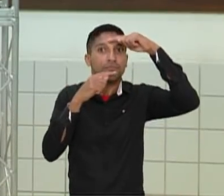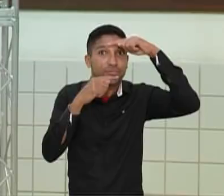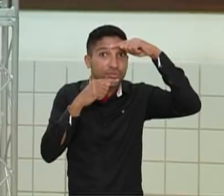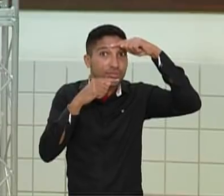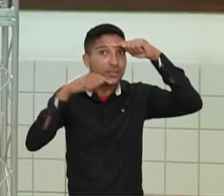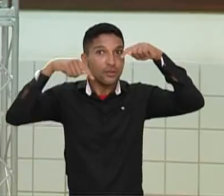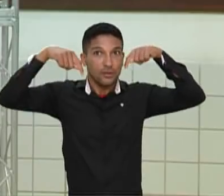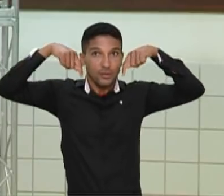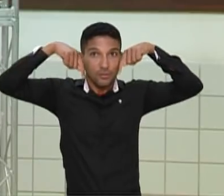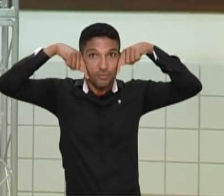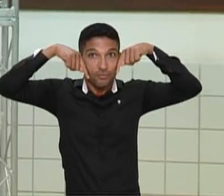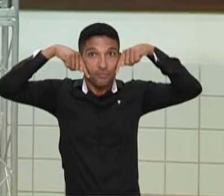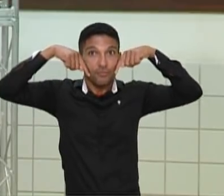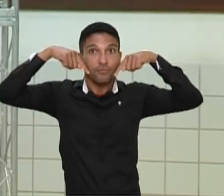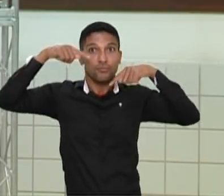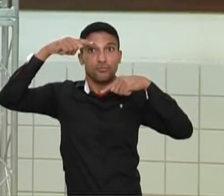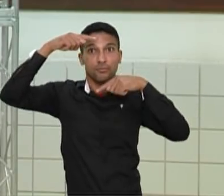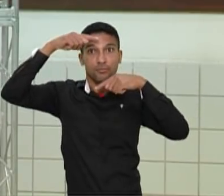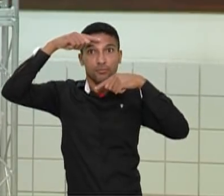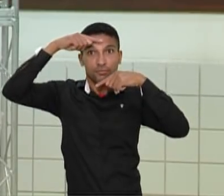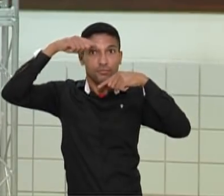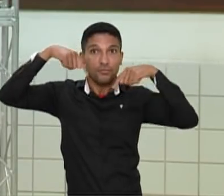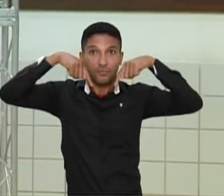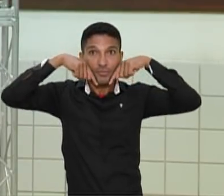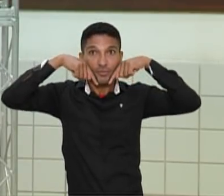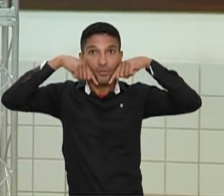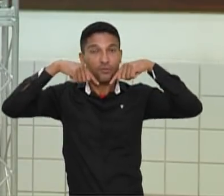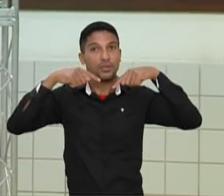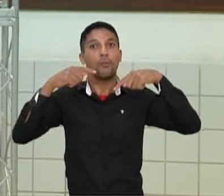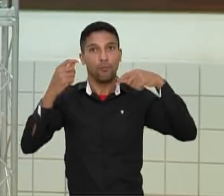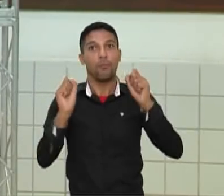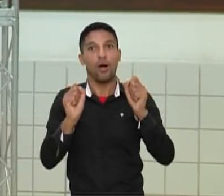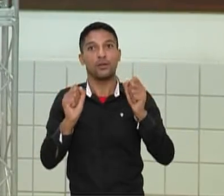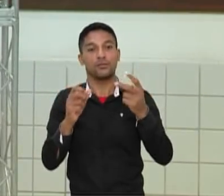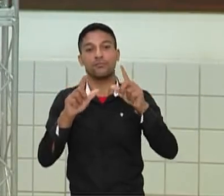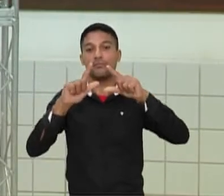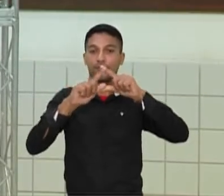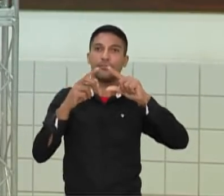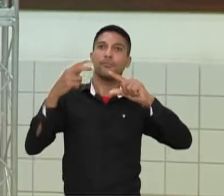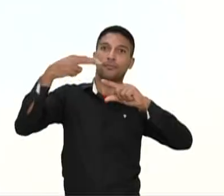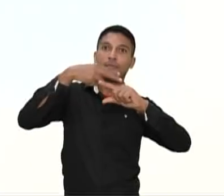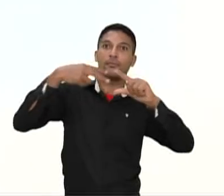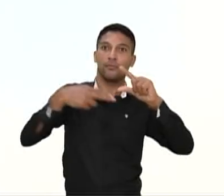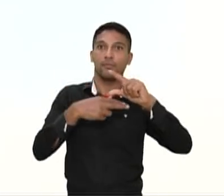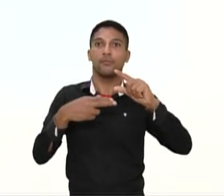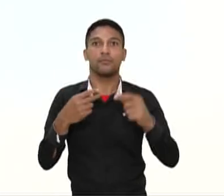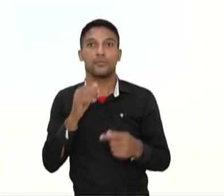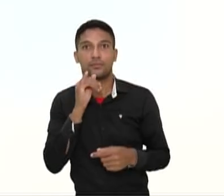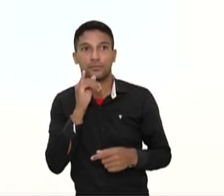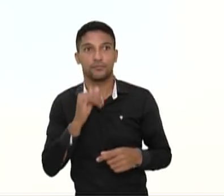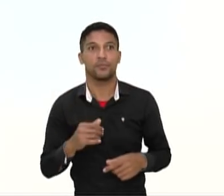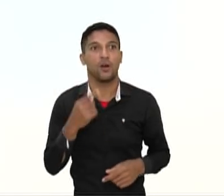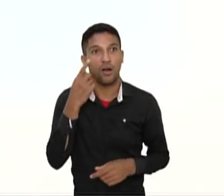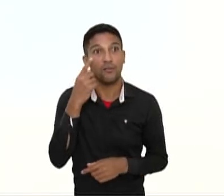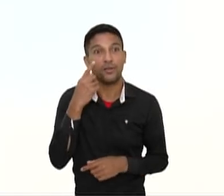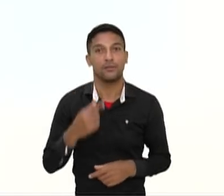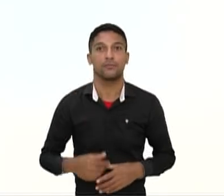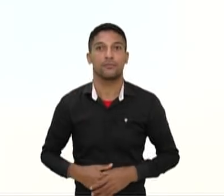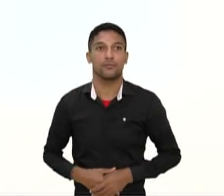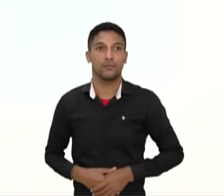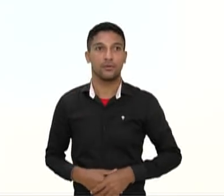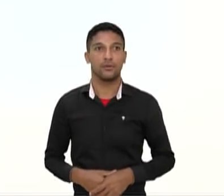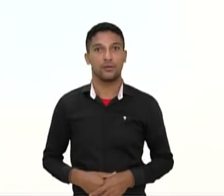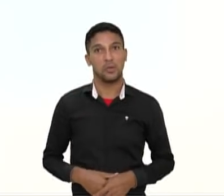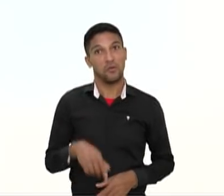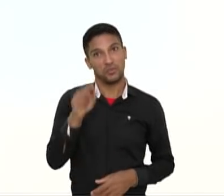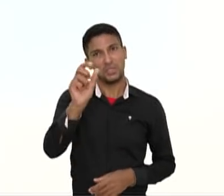e no final soma todos os pedaços, ok? Então vamos lá. Bom, eu estou repartindo no que eu enxerguei. Pode